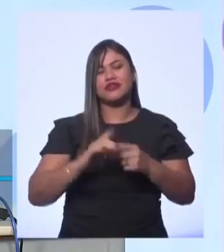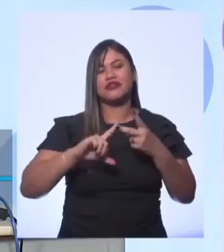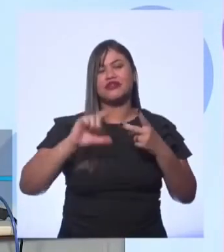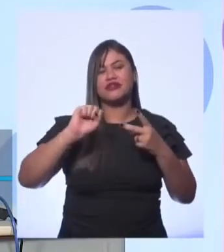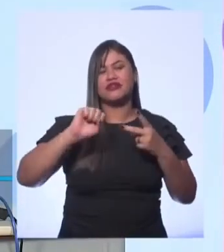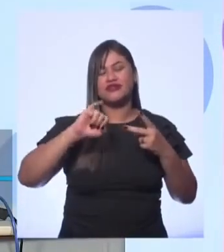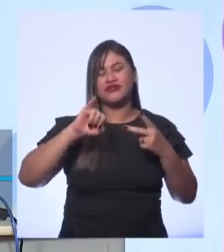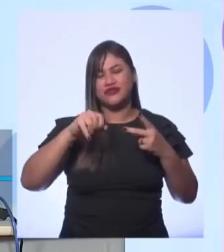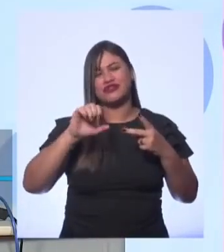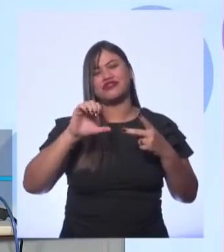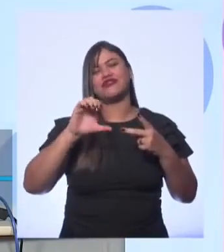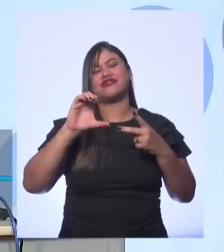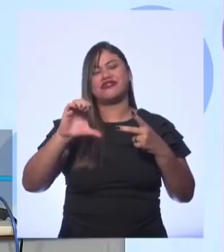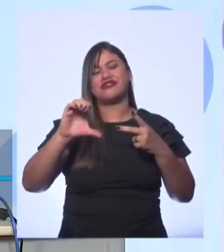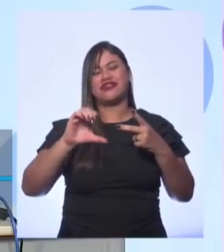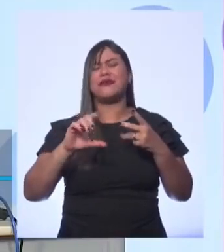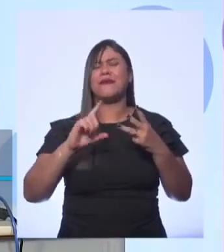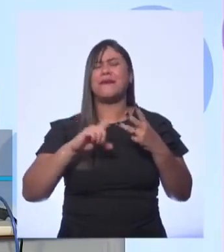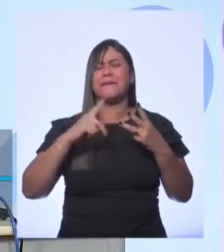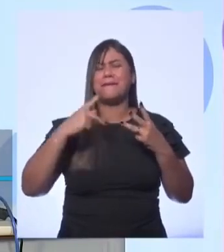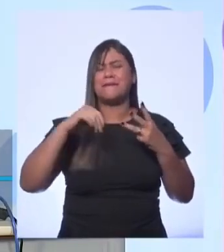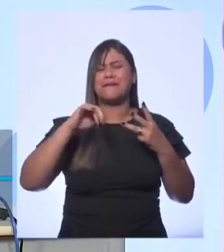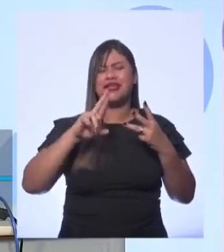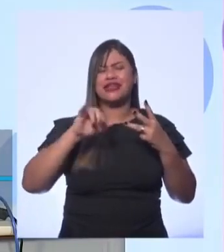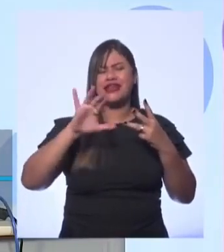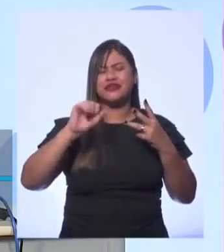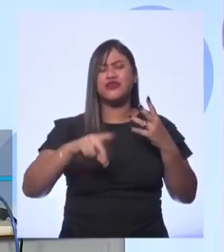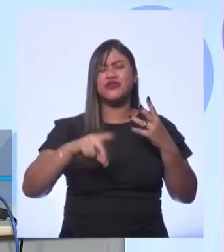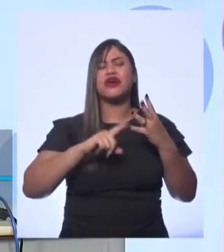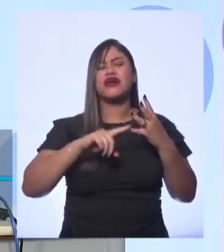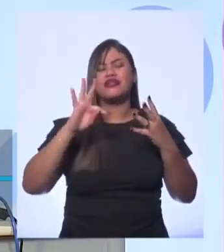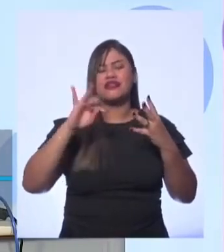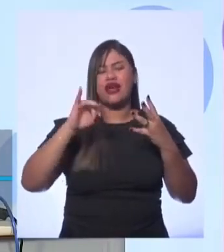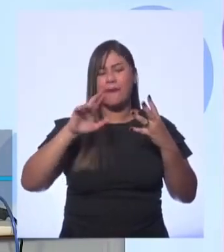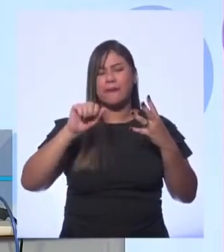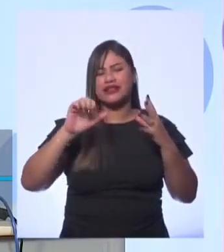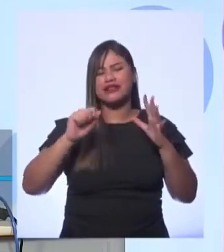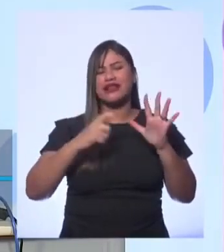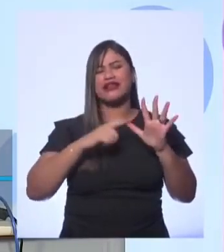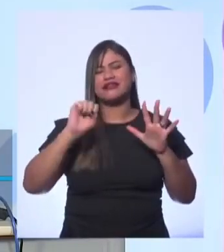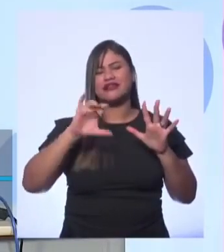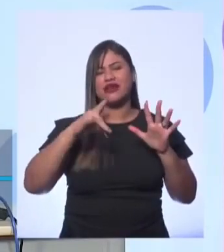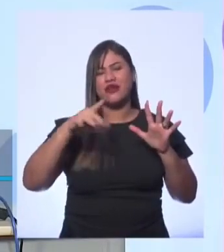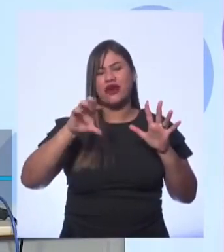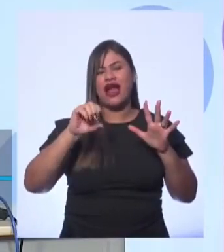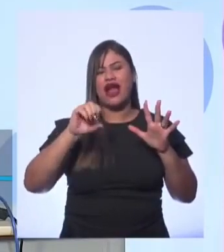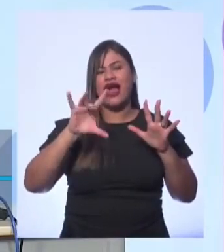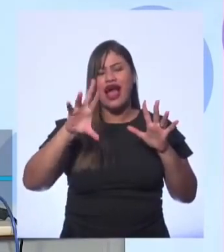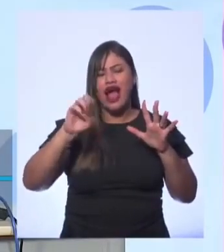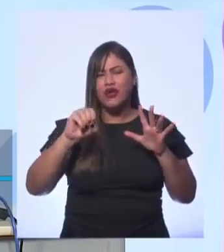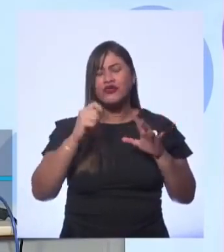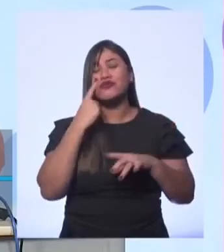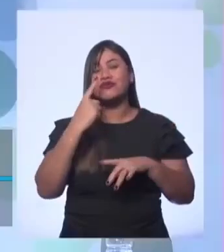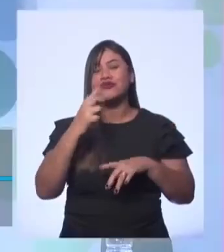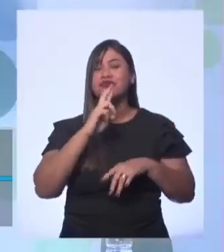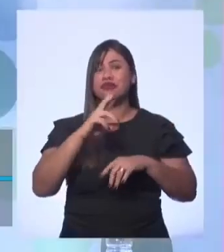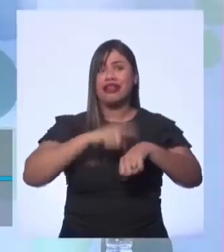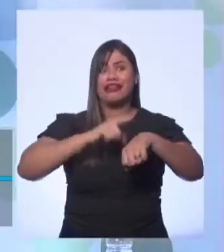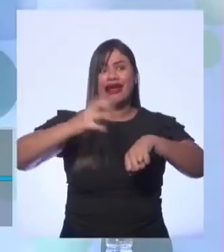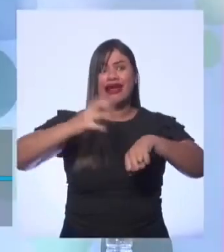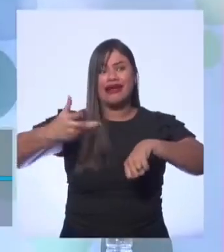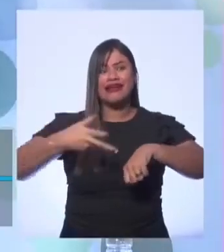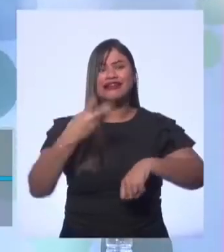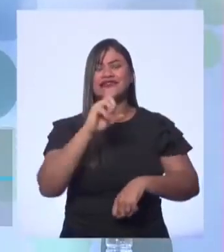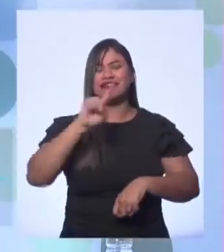dos Campos, Pirassununga, Taubaté e São Carlos. Professora Roberta, Vamos, senão não dá tempo. Vamos lá.